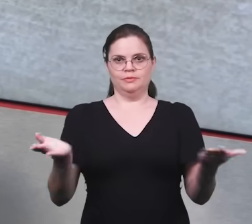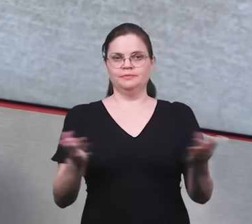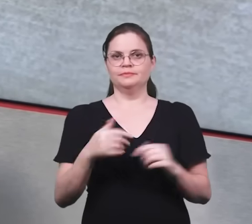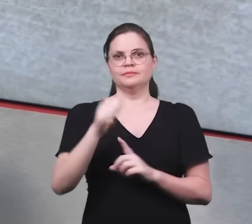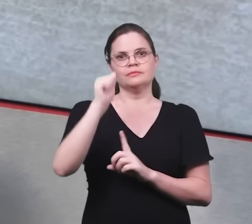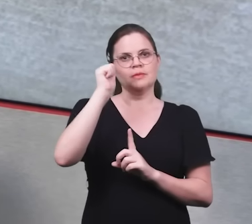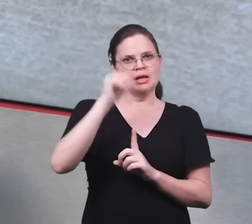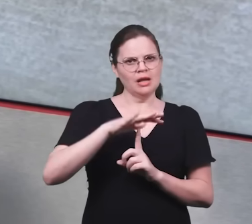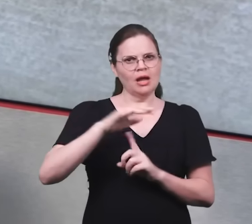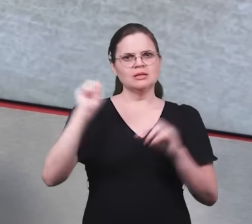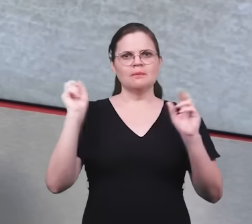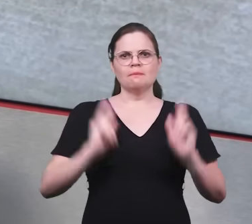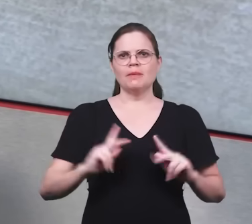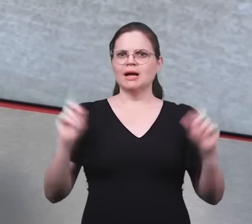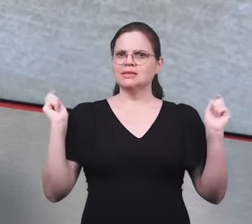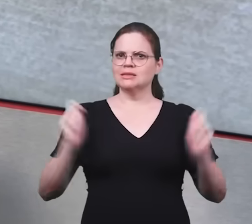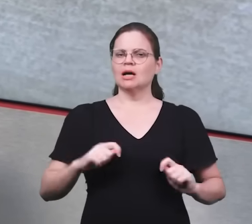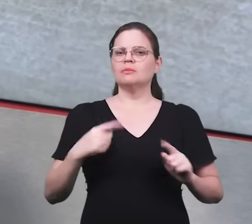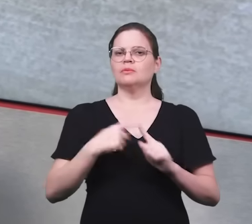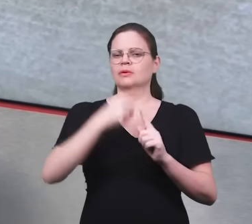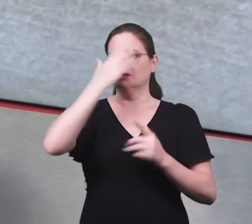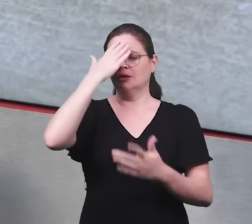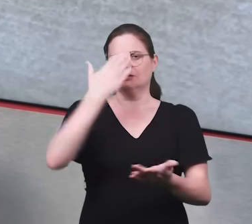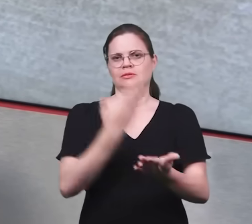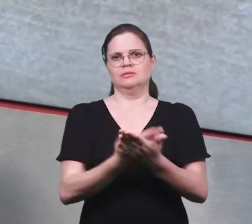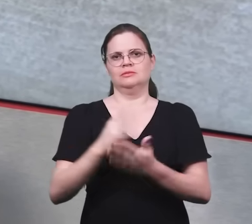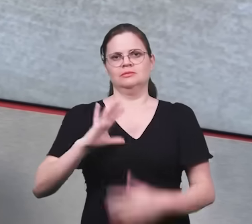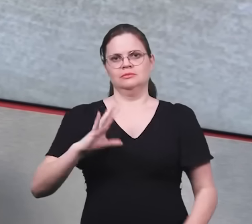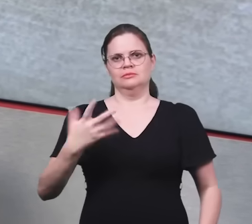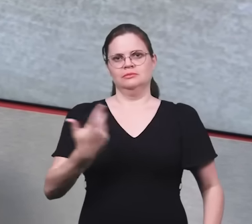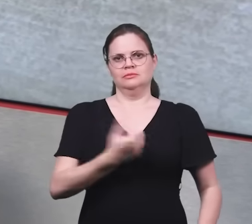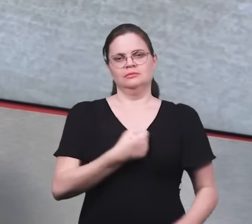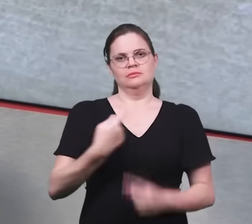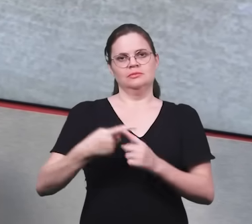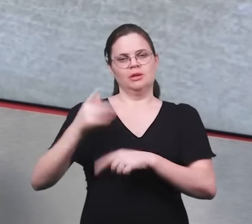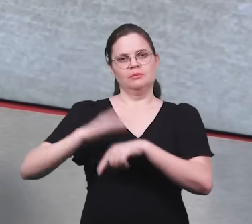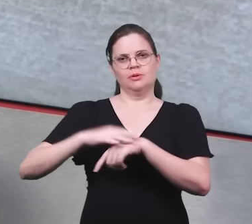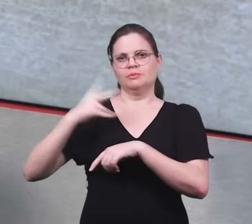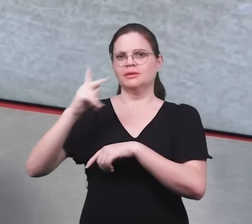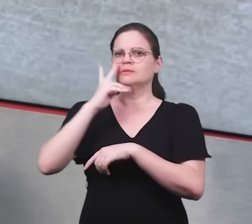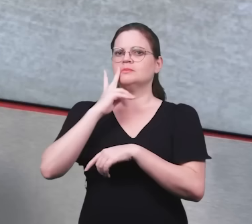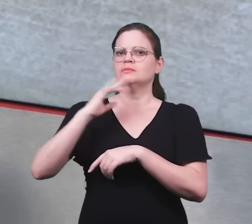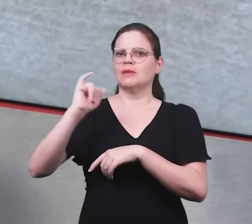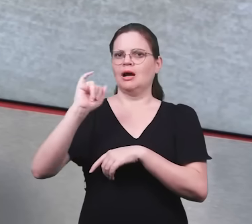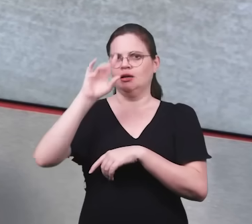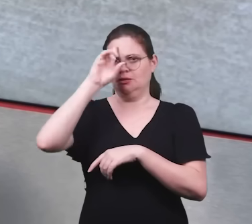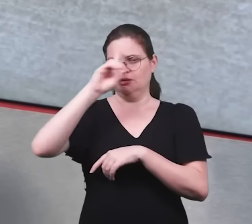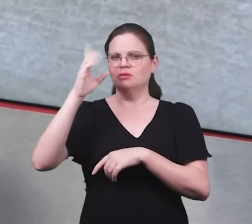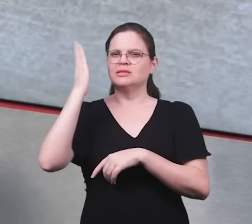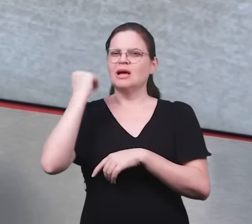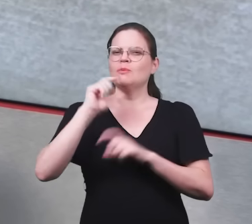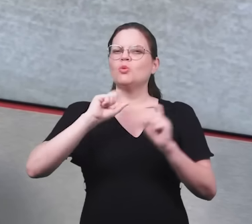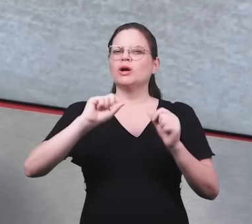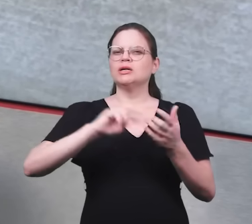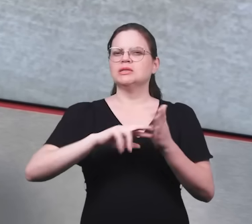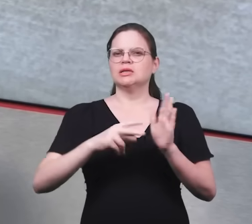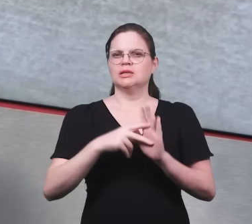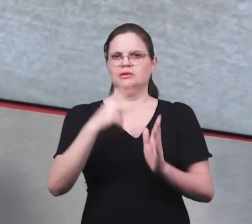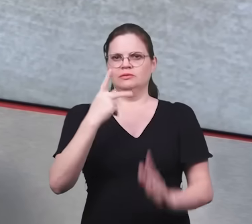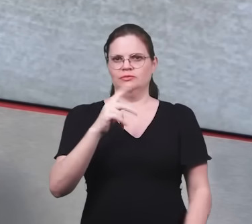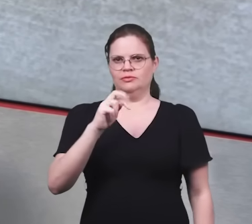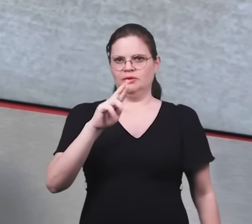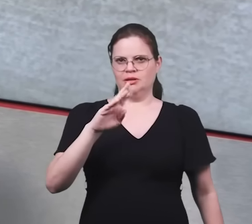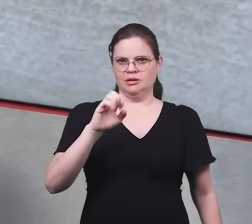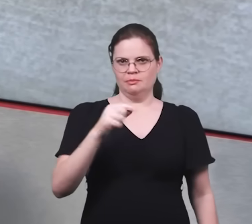são multiplicadas quando nós cremos numa salvação que ela veio pela presciência de Deus. Sabe o que é presciência? Presciência